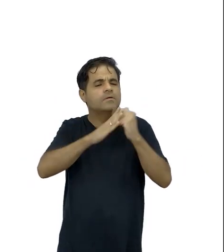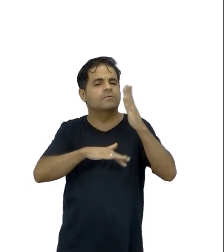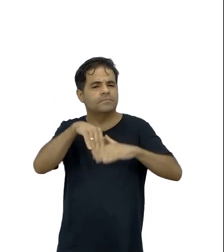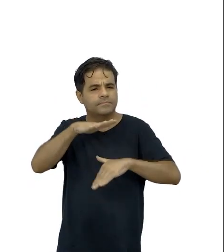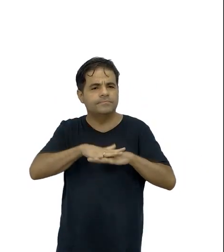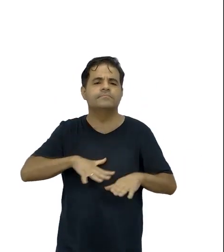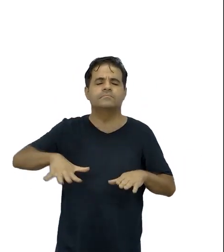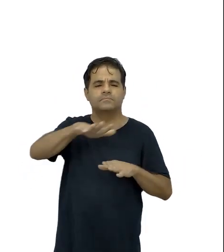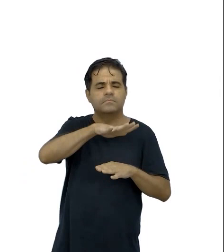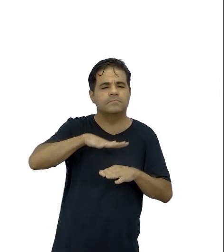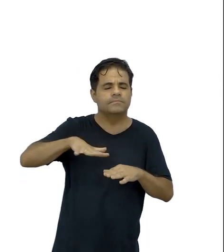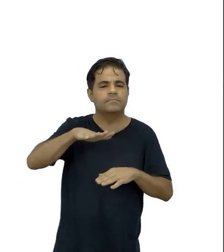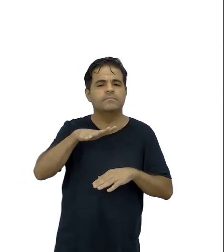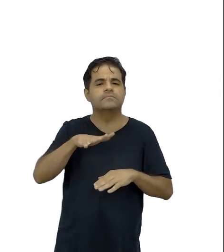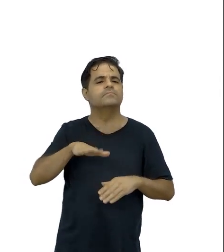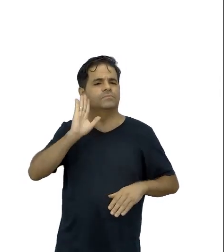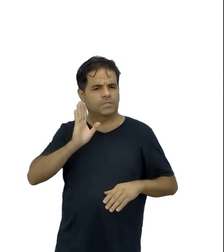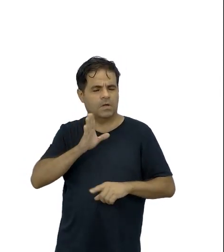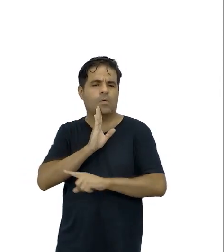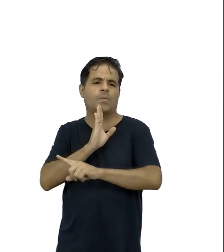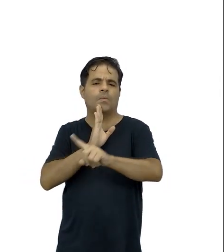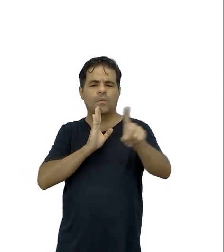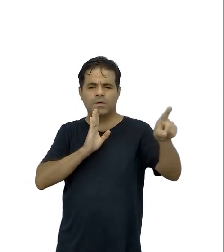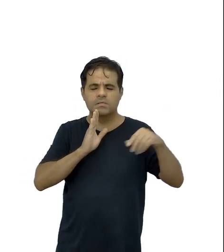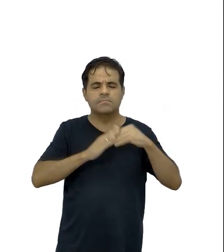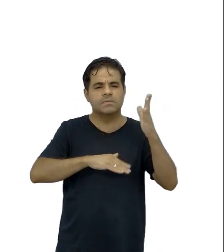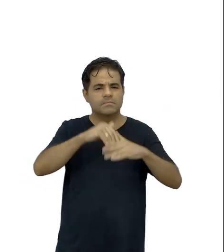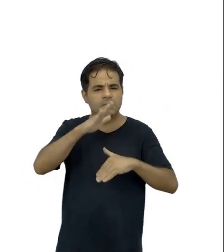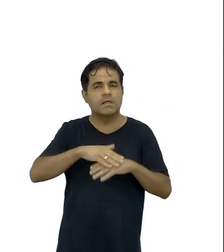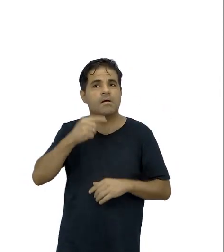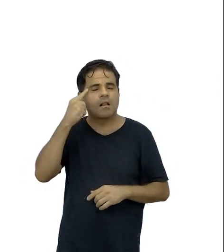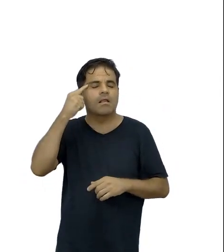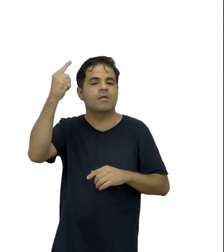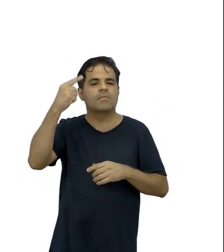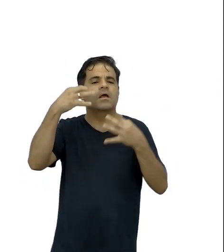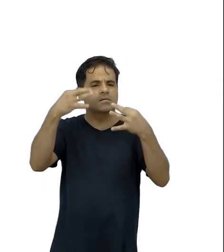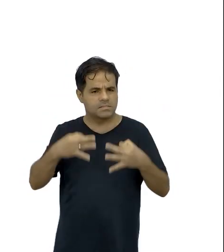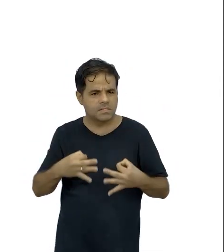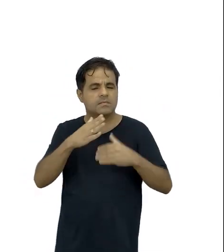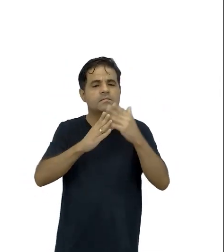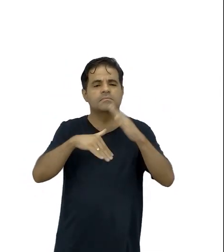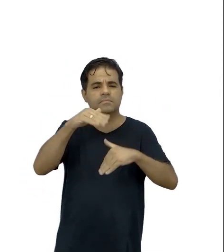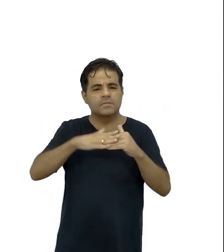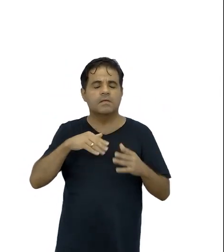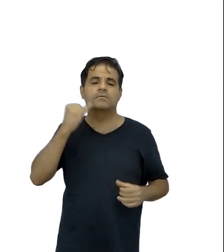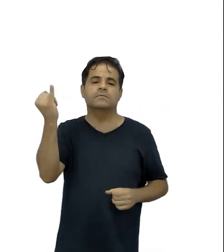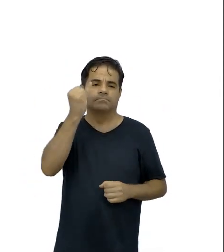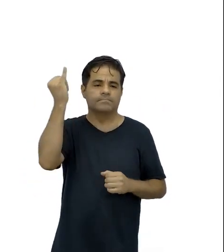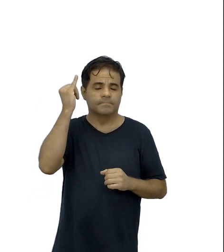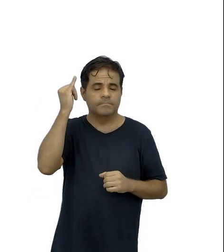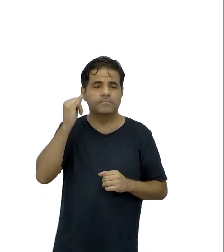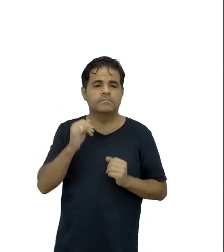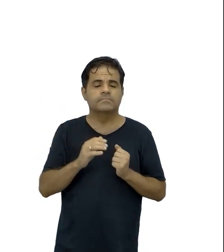as habilidades que nós já conhecemos, só para lembrarmos, certo? As habilidades essenciais.